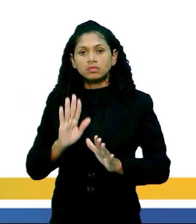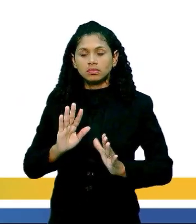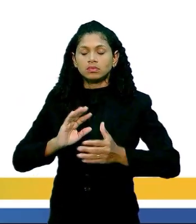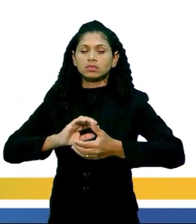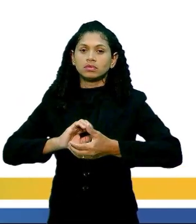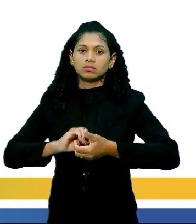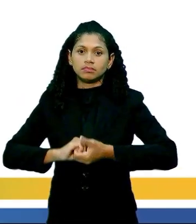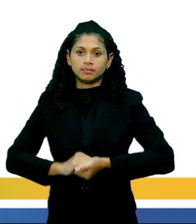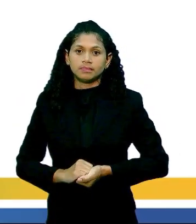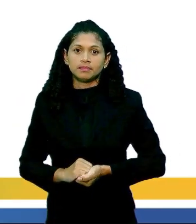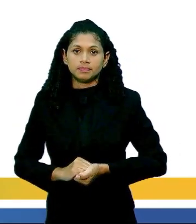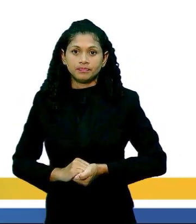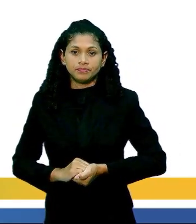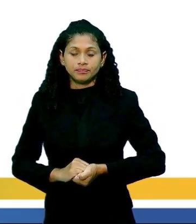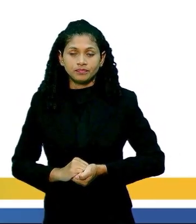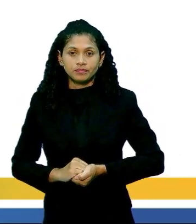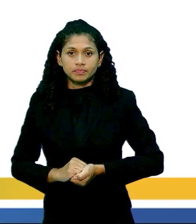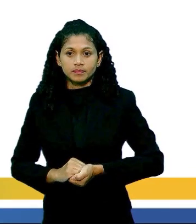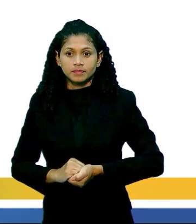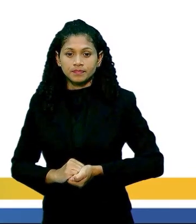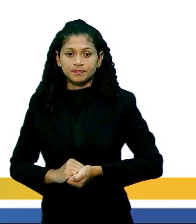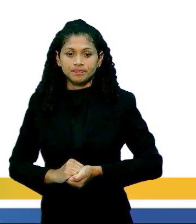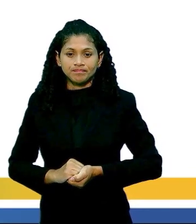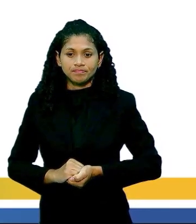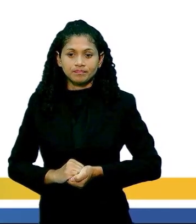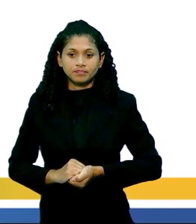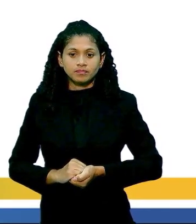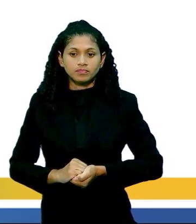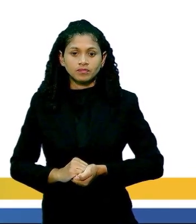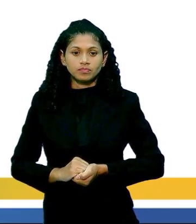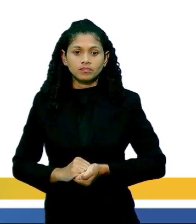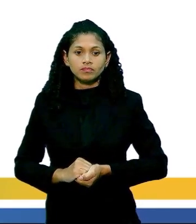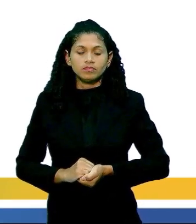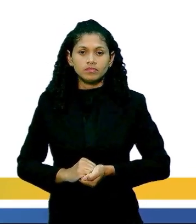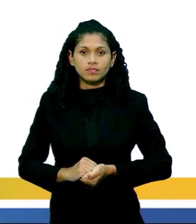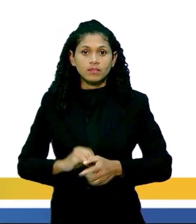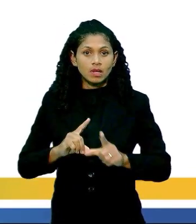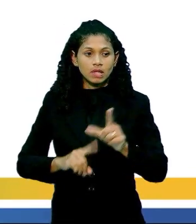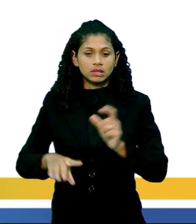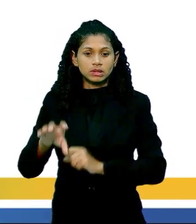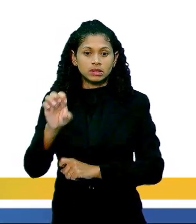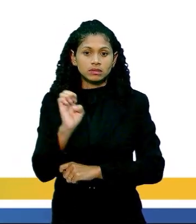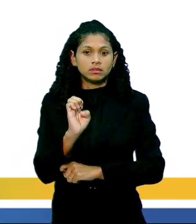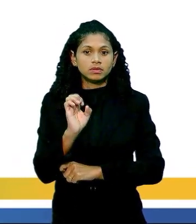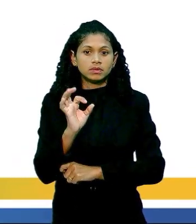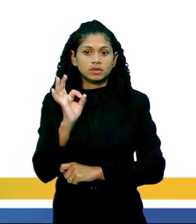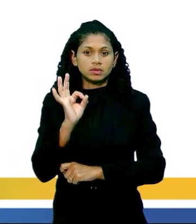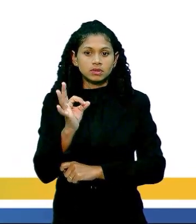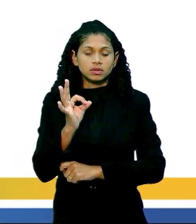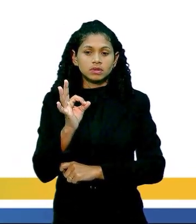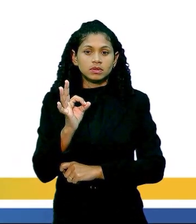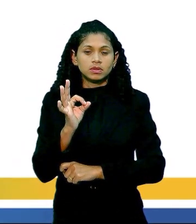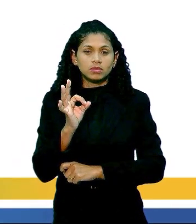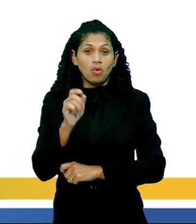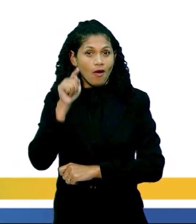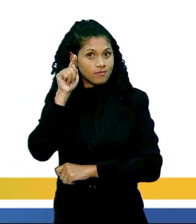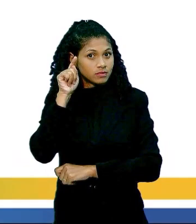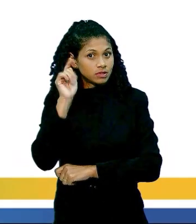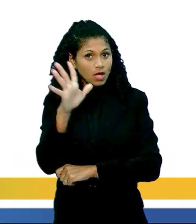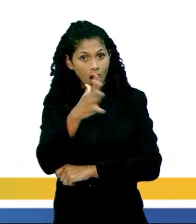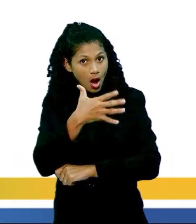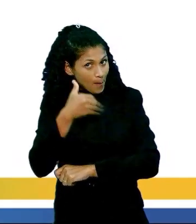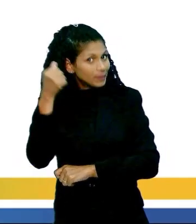semana. Olha lá que estabilizou na 9ª semana. Será que essa aí é a correta? É mesmo. Valeu, você é o